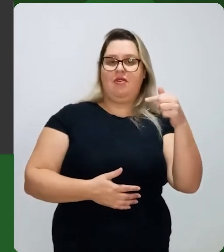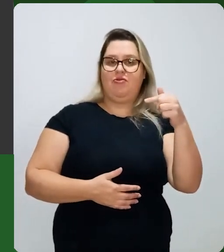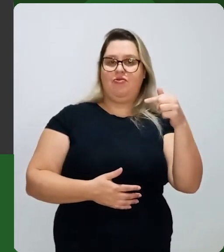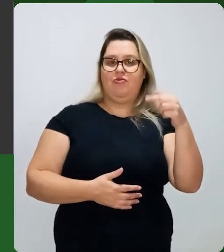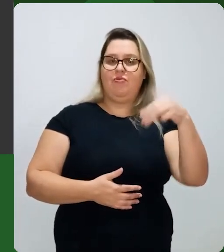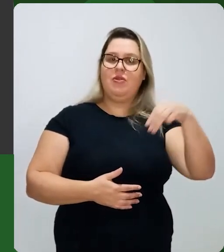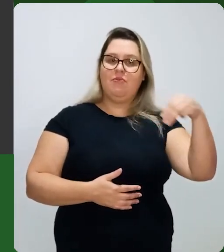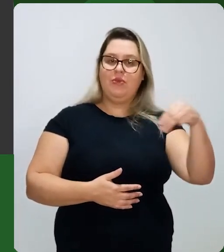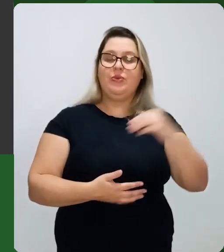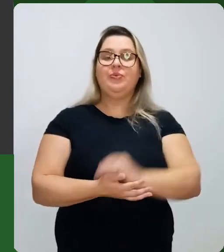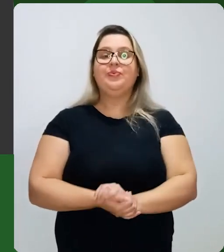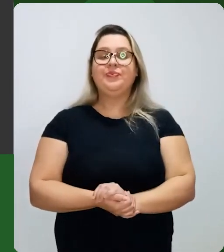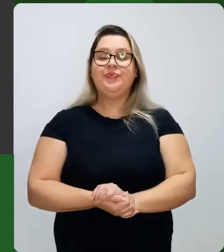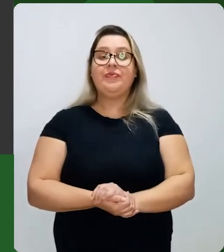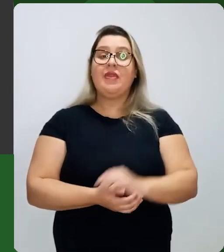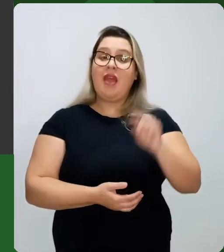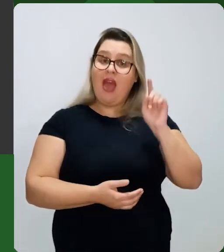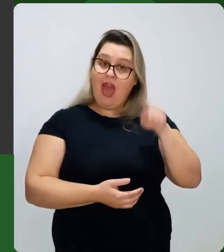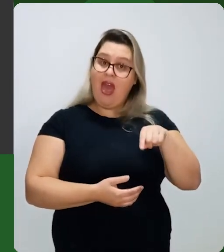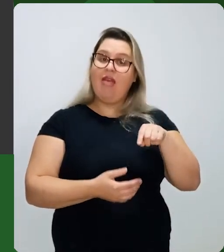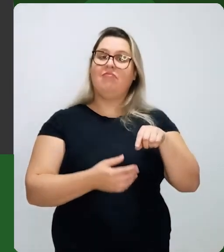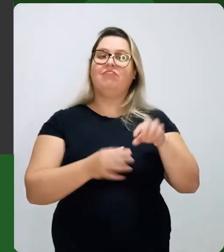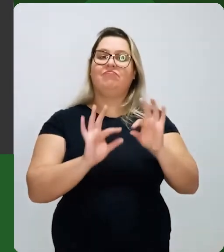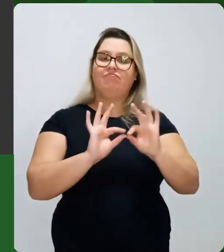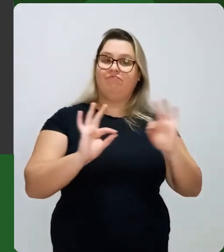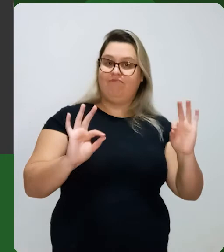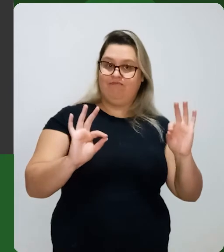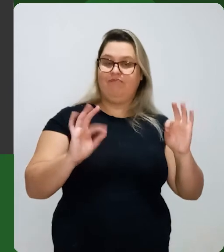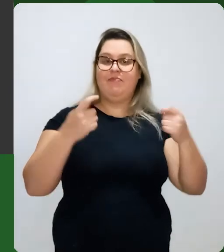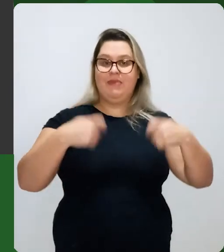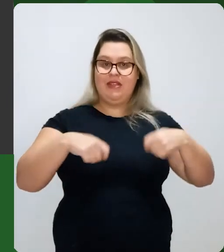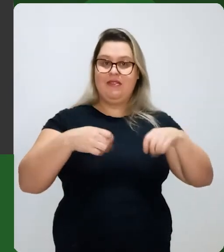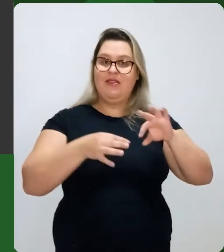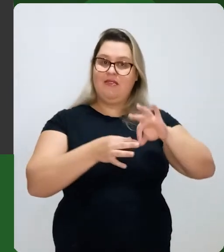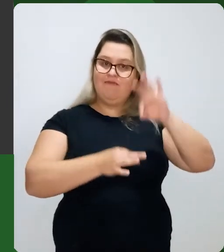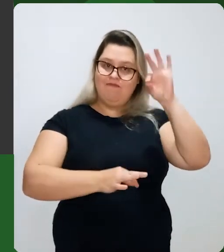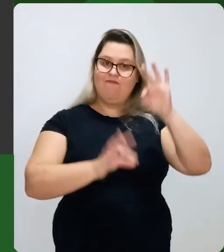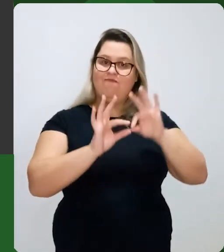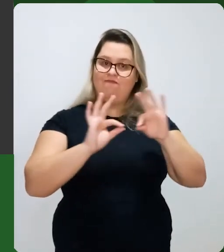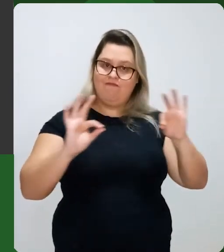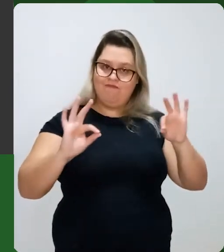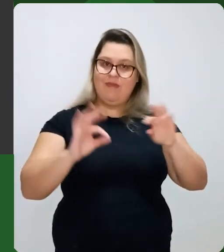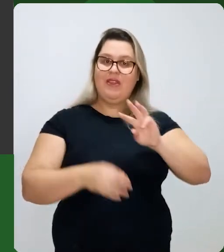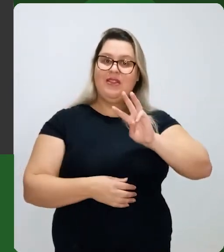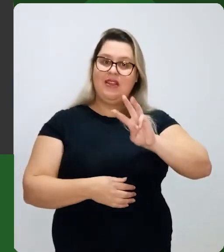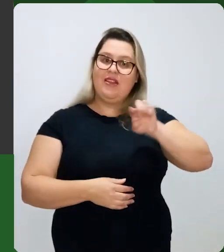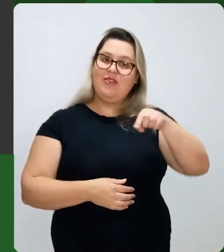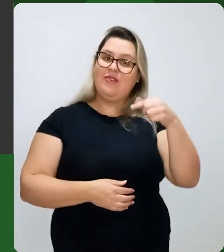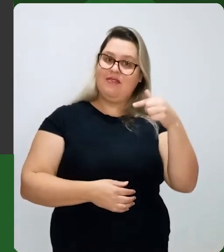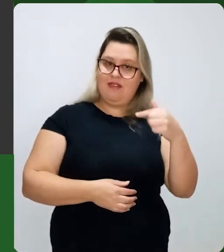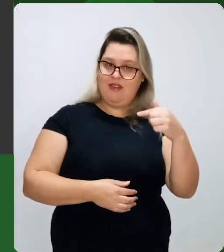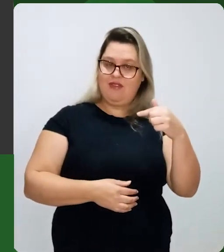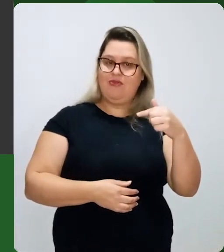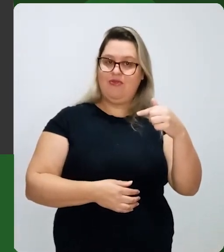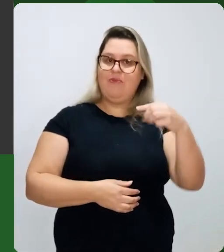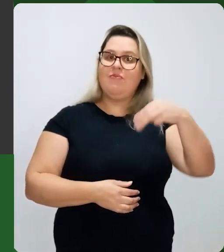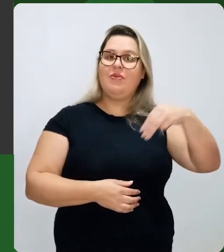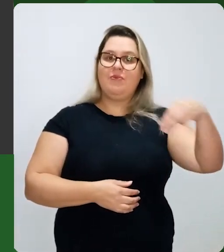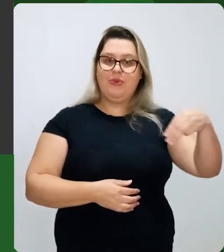pequena, a gente arredonda pra 3,7. Então, essa é a medida que eu preciso ter. Então, nós vamos